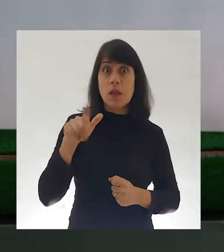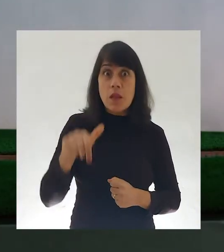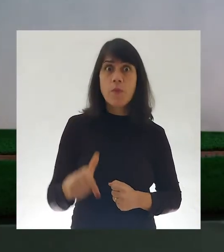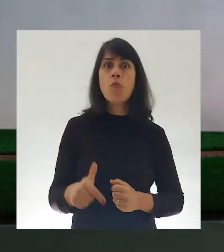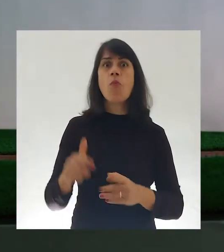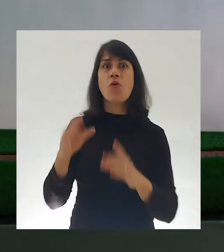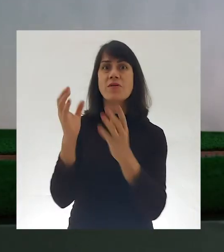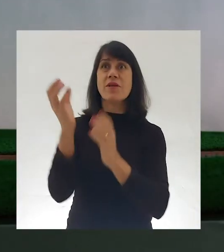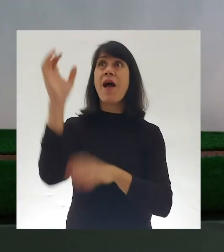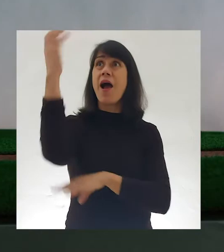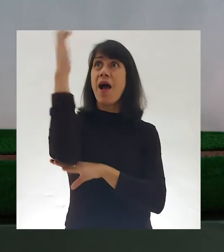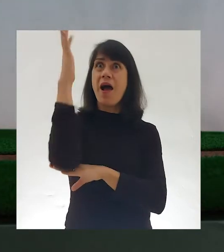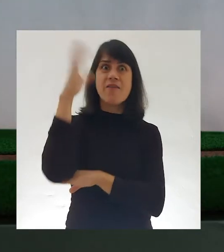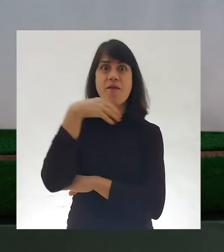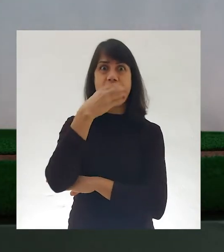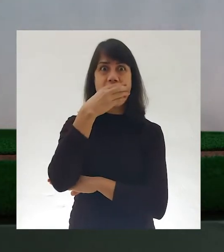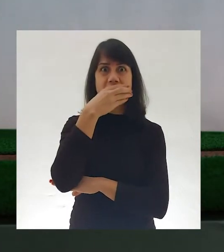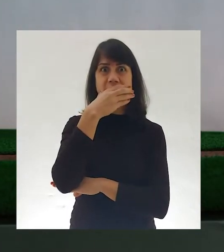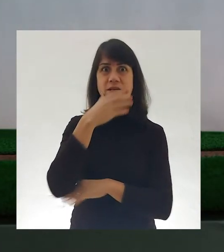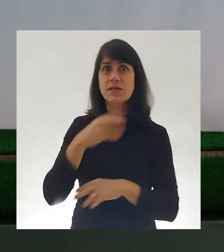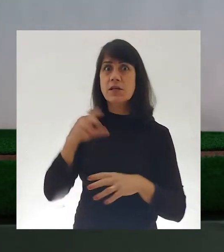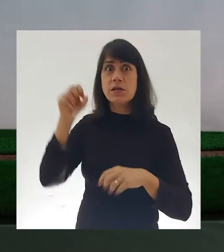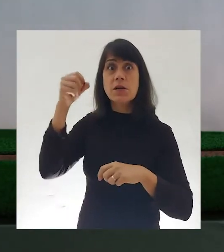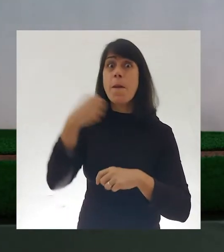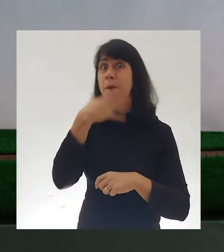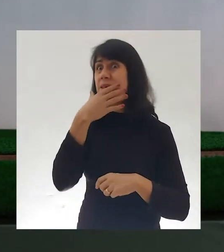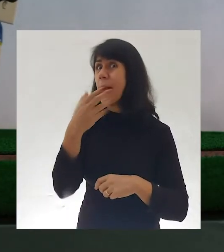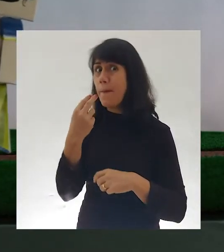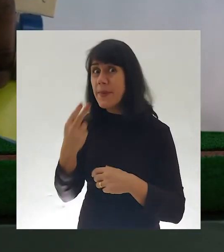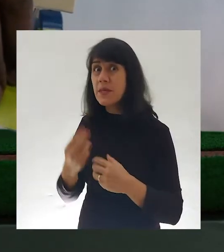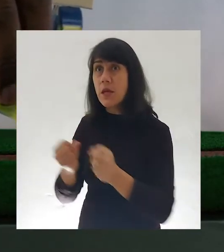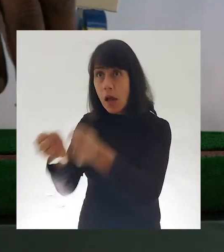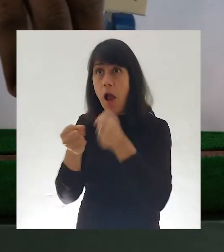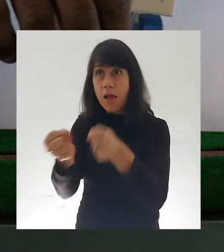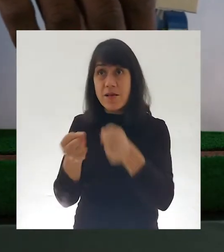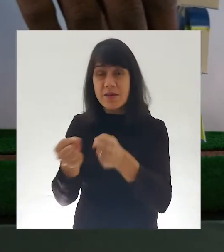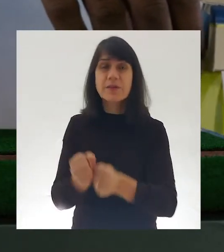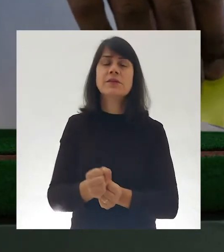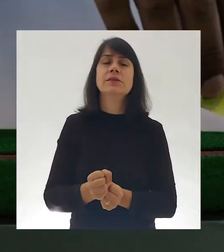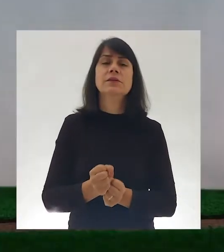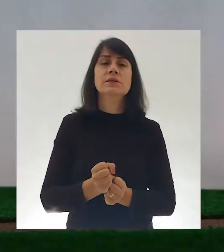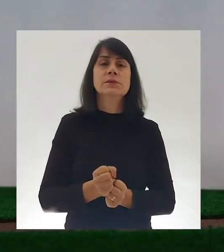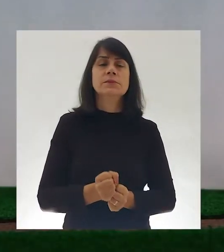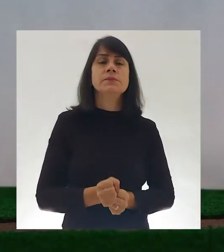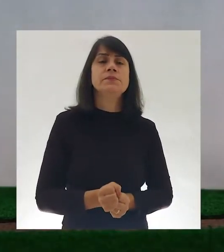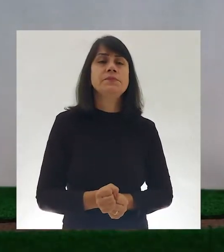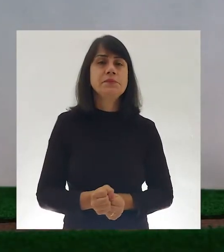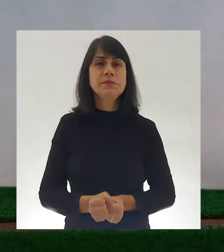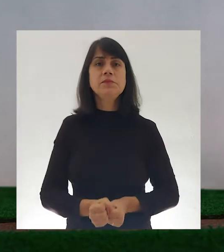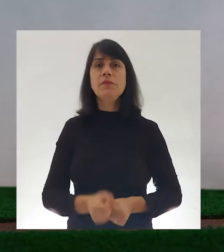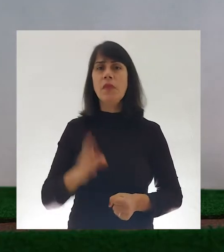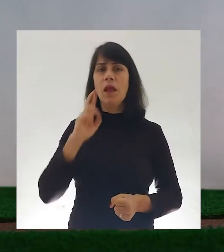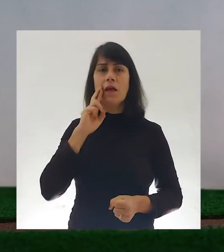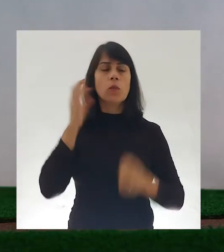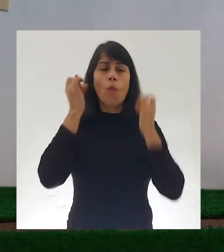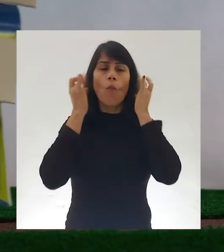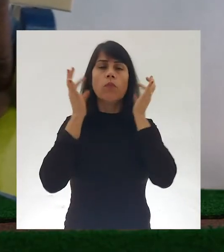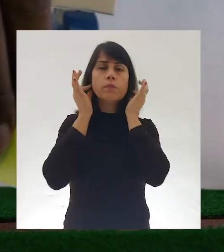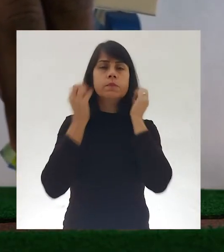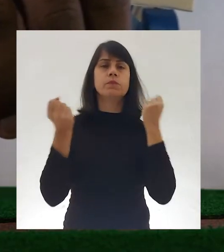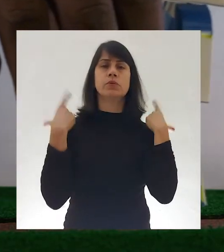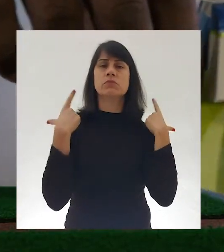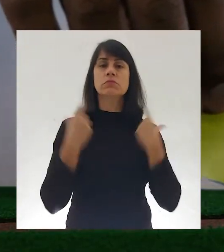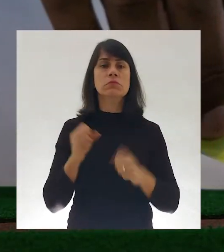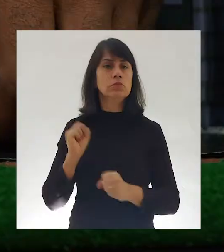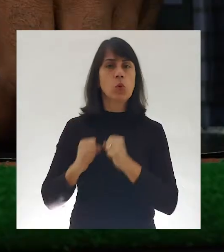depois pela macieira e as maçãs que pediam para serem sacudidas, e foi embora sem